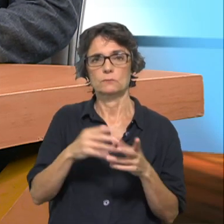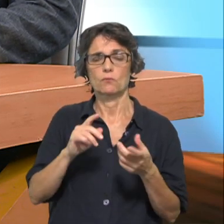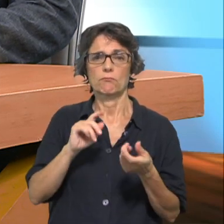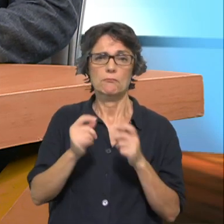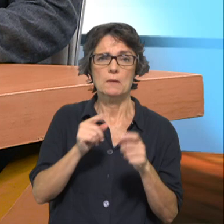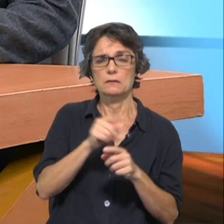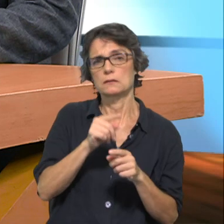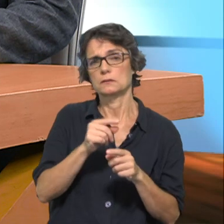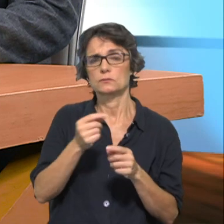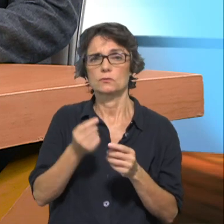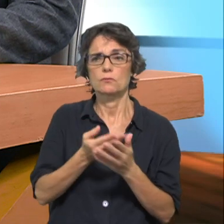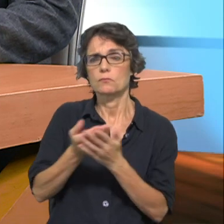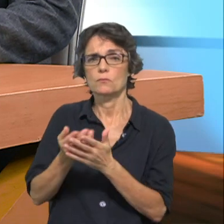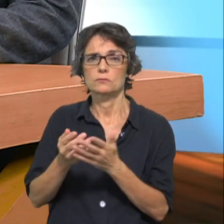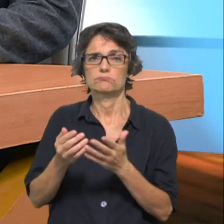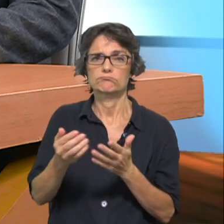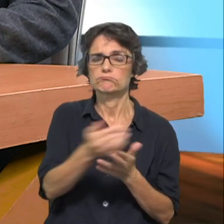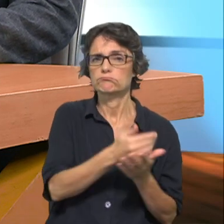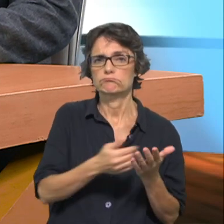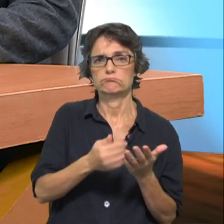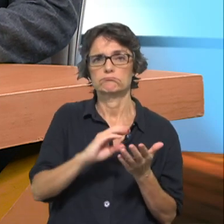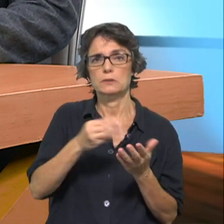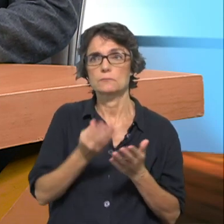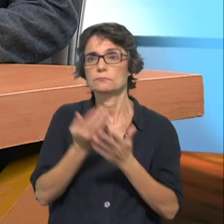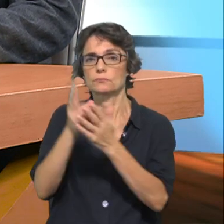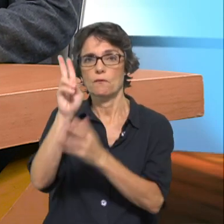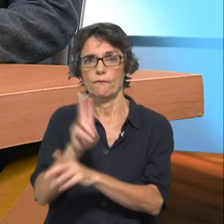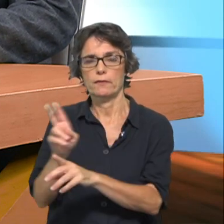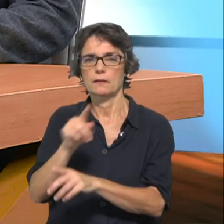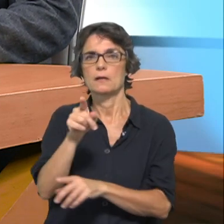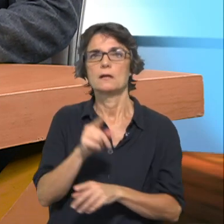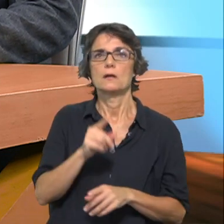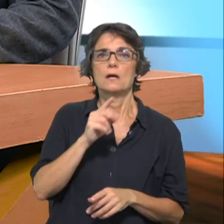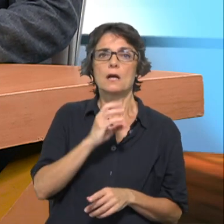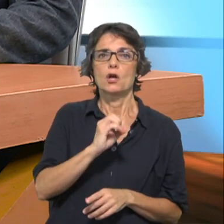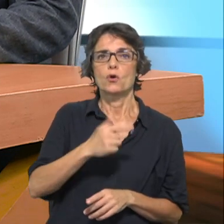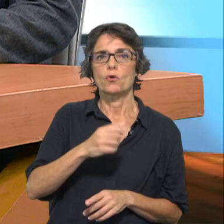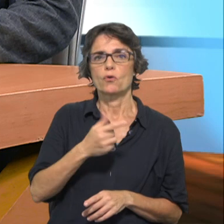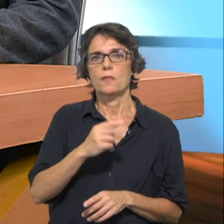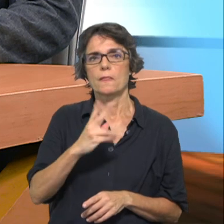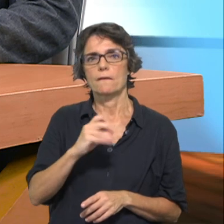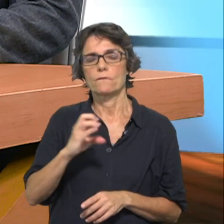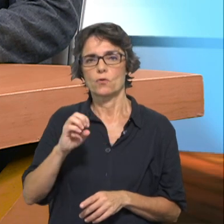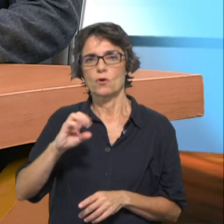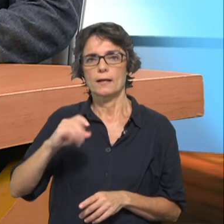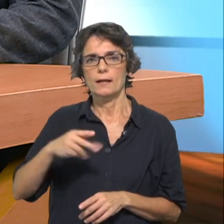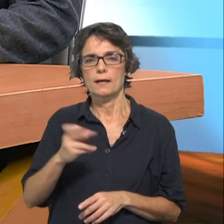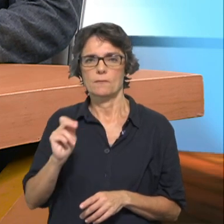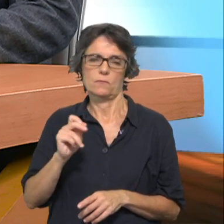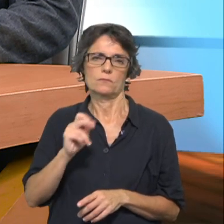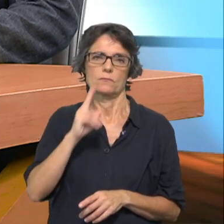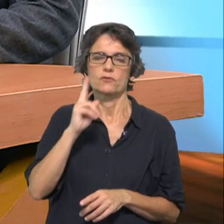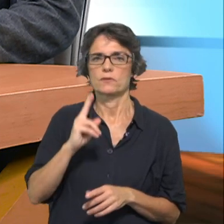puderam recolher propostas para fazer chegar ao Vaticano, e Otávio Carmo, chefe de redação da Agência Eclésia, vaticanista, que acompanhou as